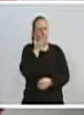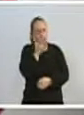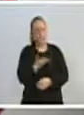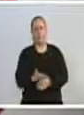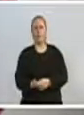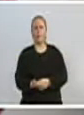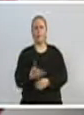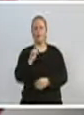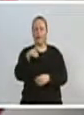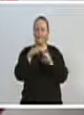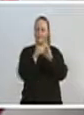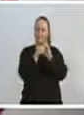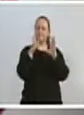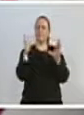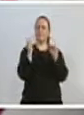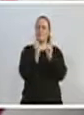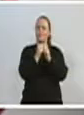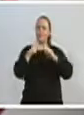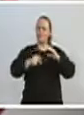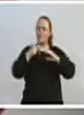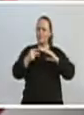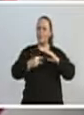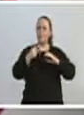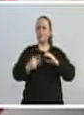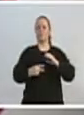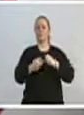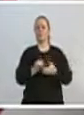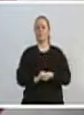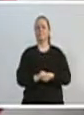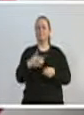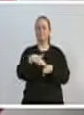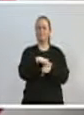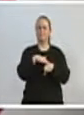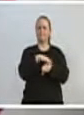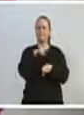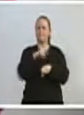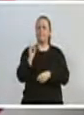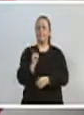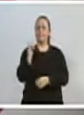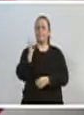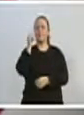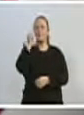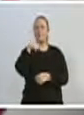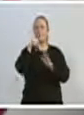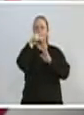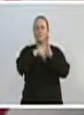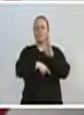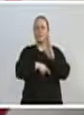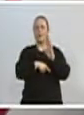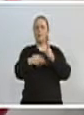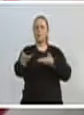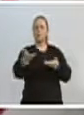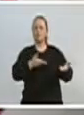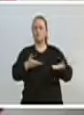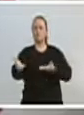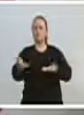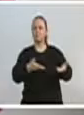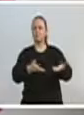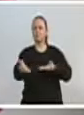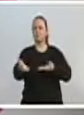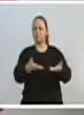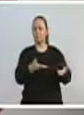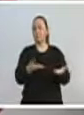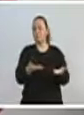é o processo democrático dessa casa, desse parlamento, e a conversa é fundamental que os projetos tramitem, quer dizer que